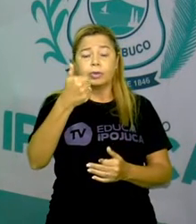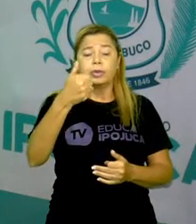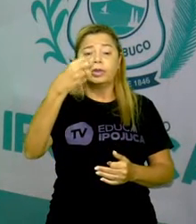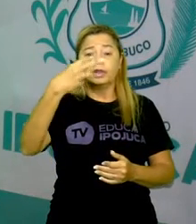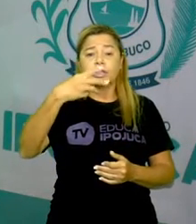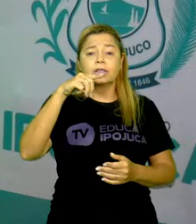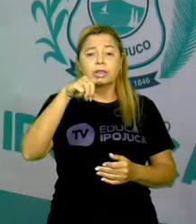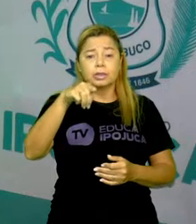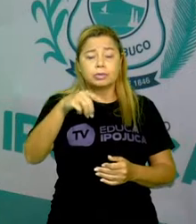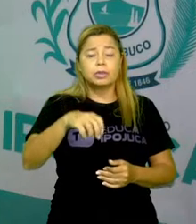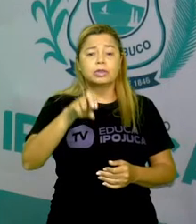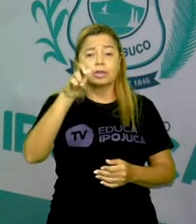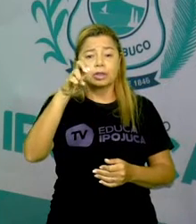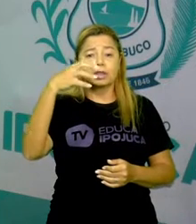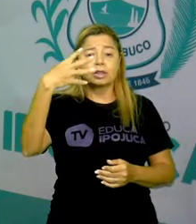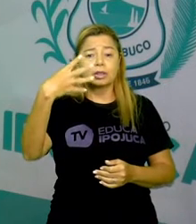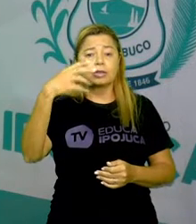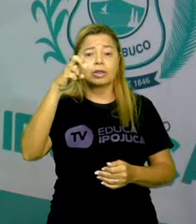13.745